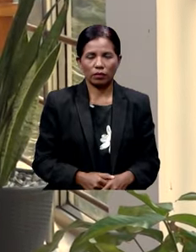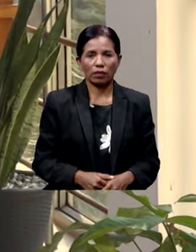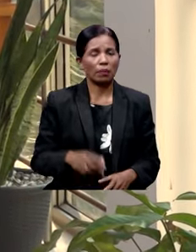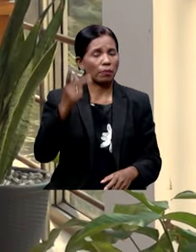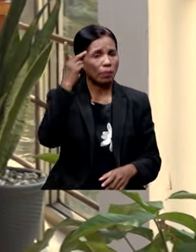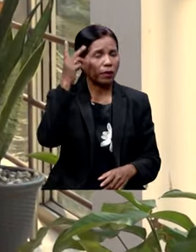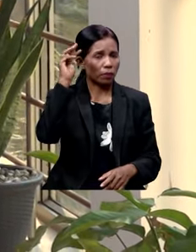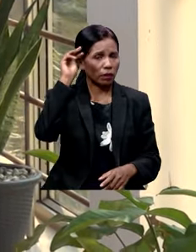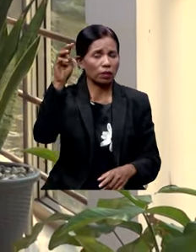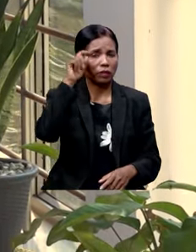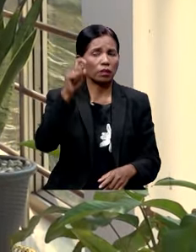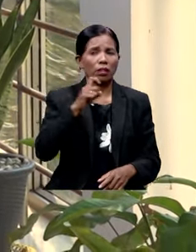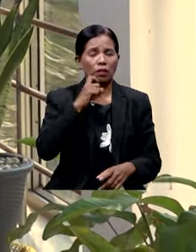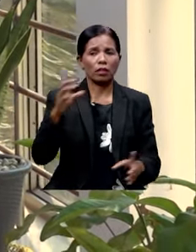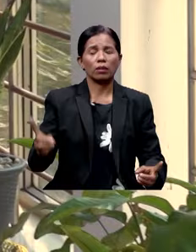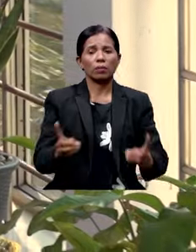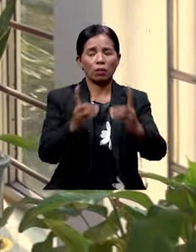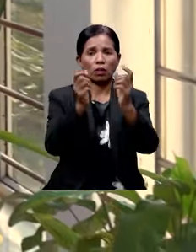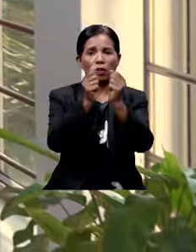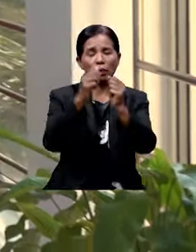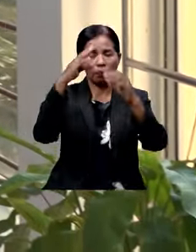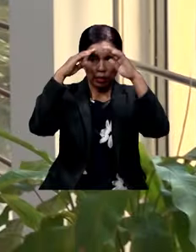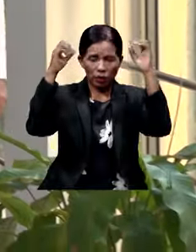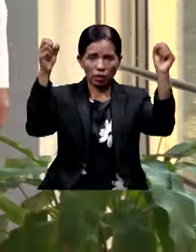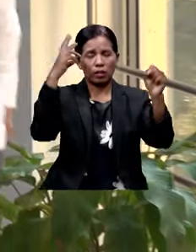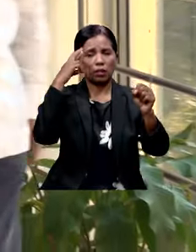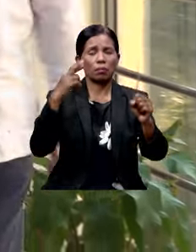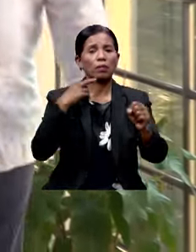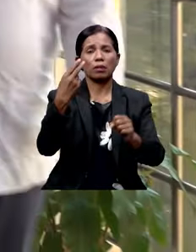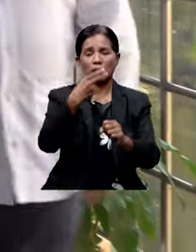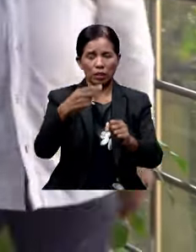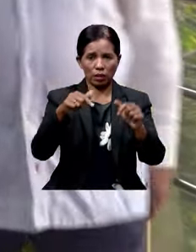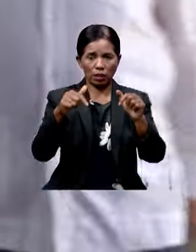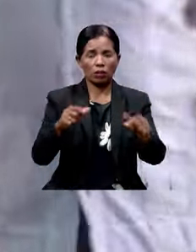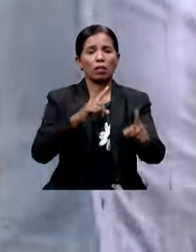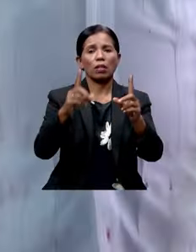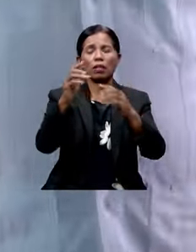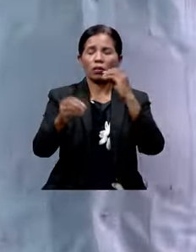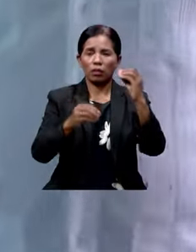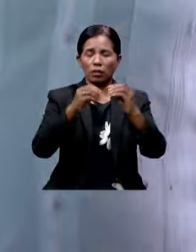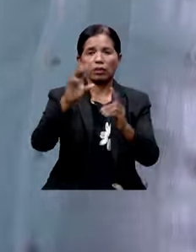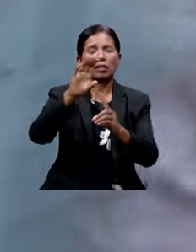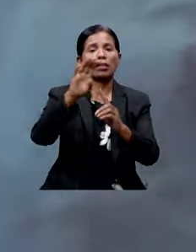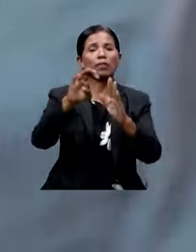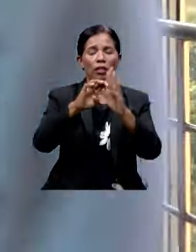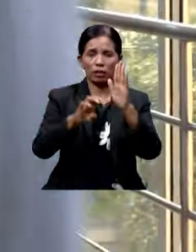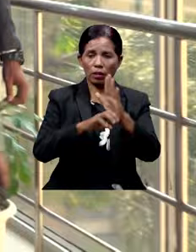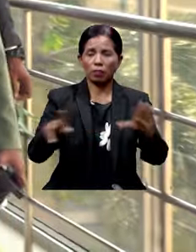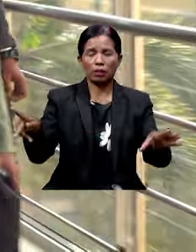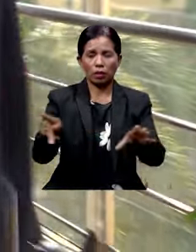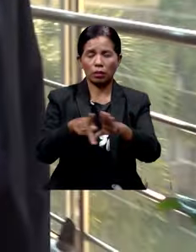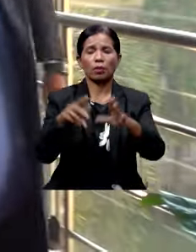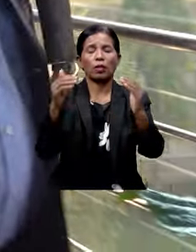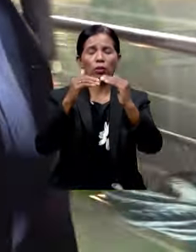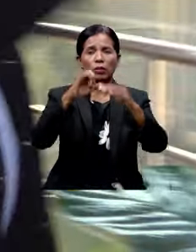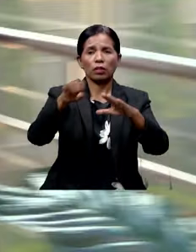Primeiro-Ministro Kerala Xirano Guzmán, Assoromalo, Presidente da República, Zeramos Horta Quintané, Rodicolia, Conaba Chefe de Estado, na participação em Assembleia Geral